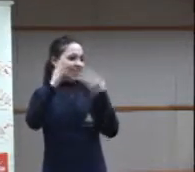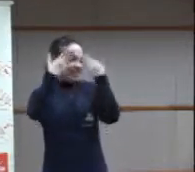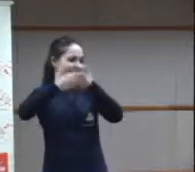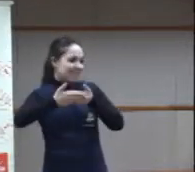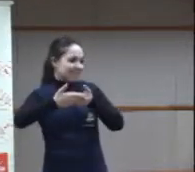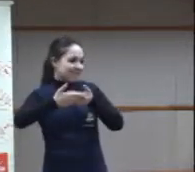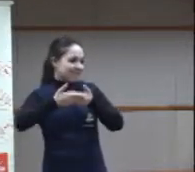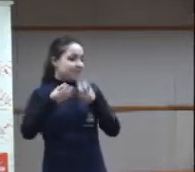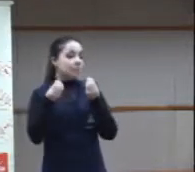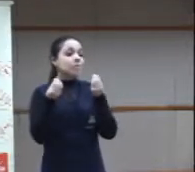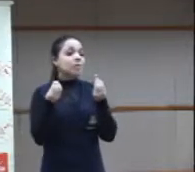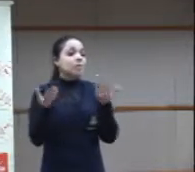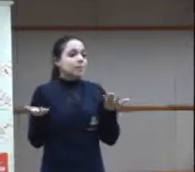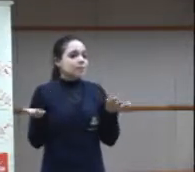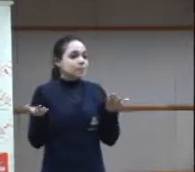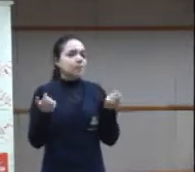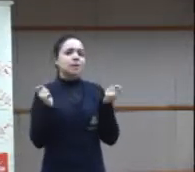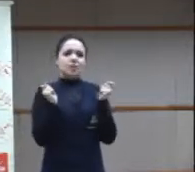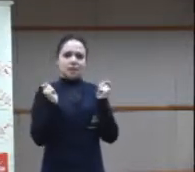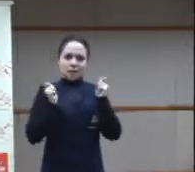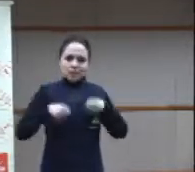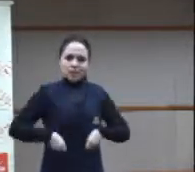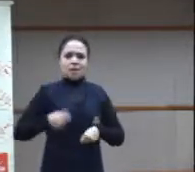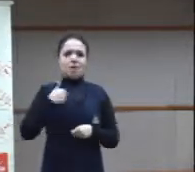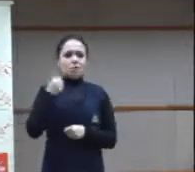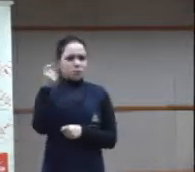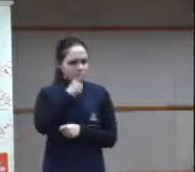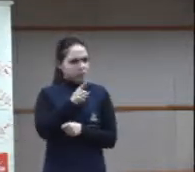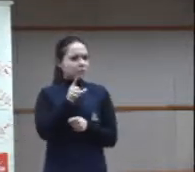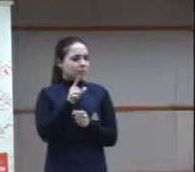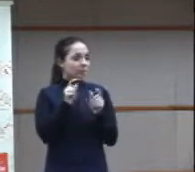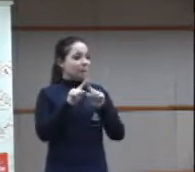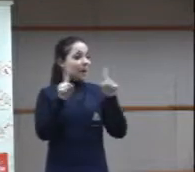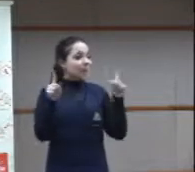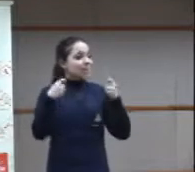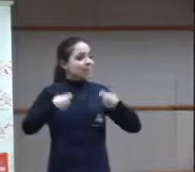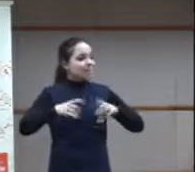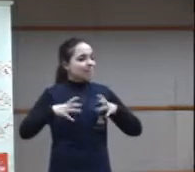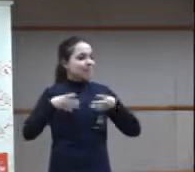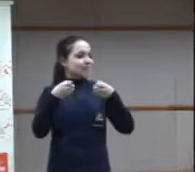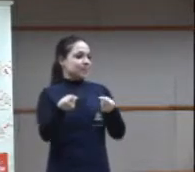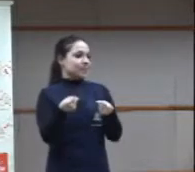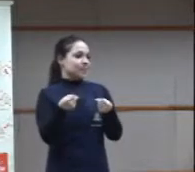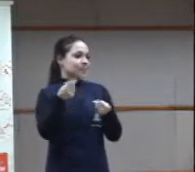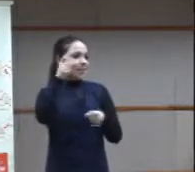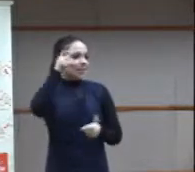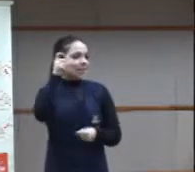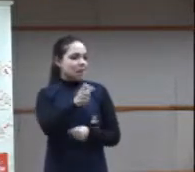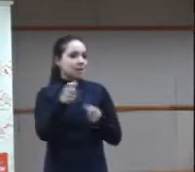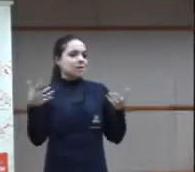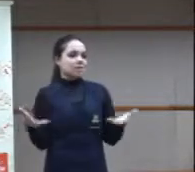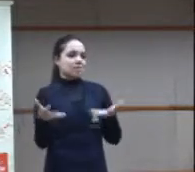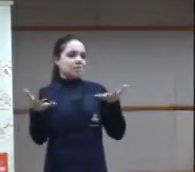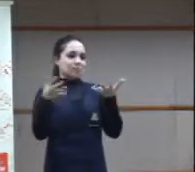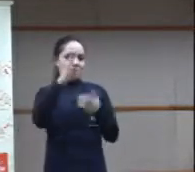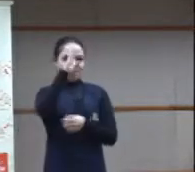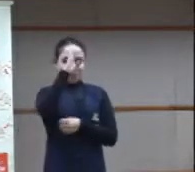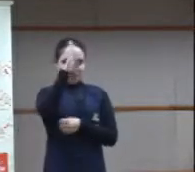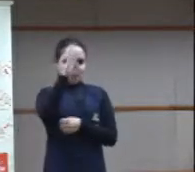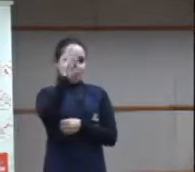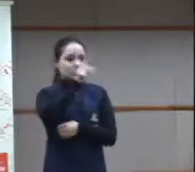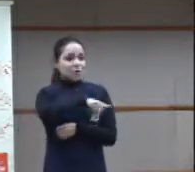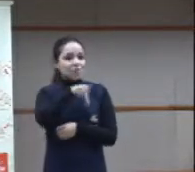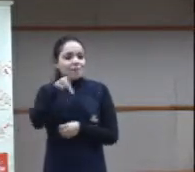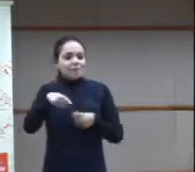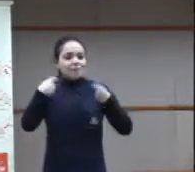é possível, conseguimos fazer, tendo boa vontade, interesse, motivação. O professor